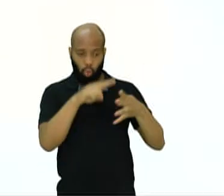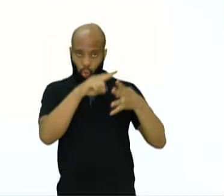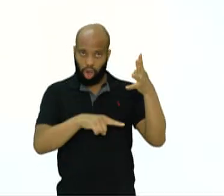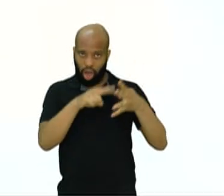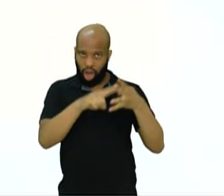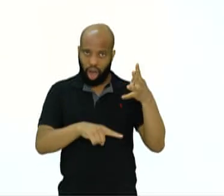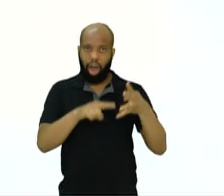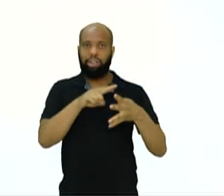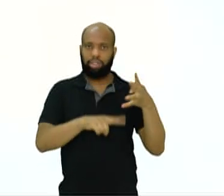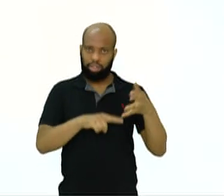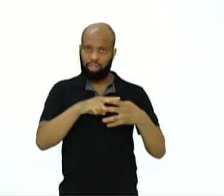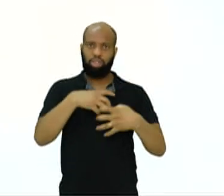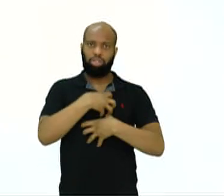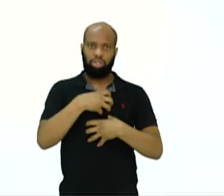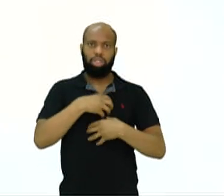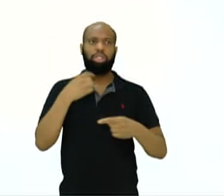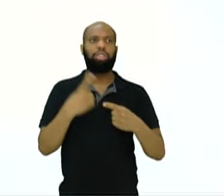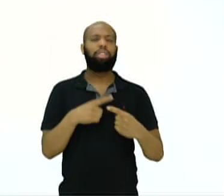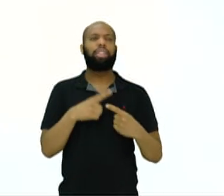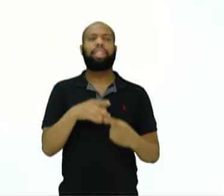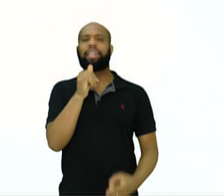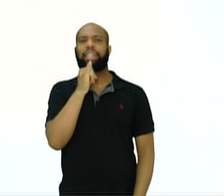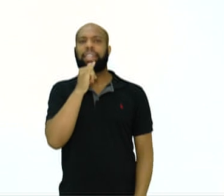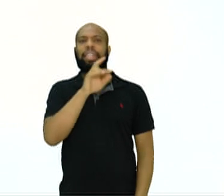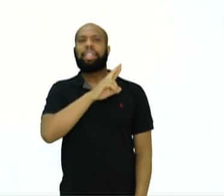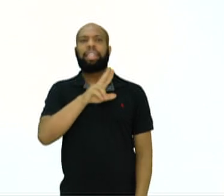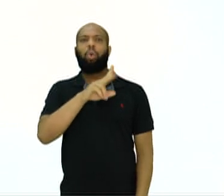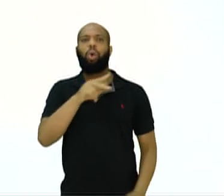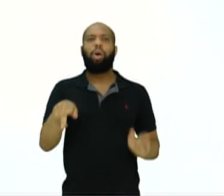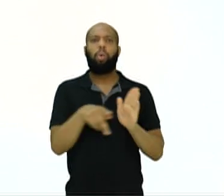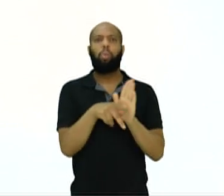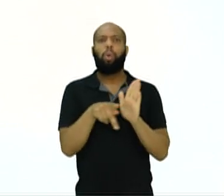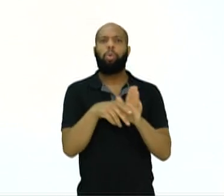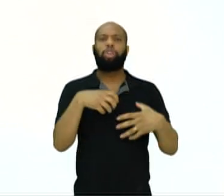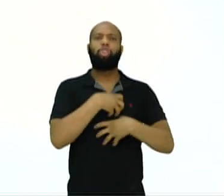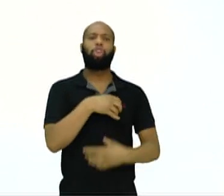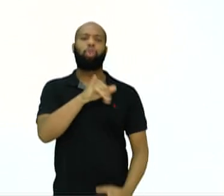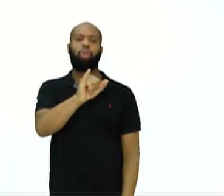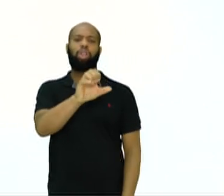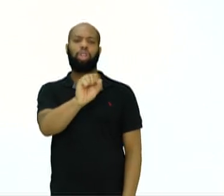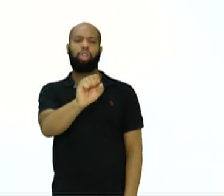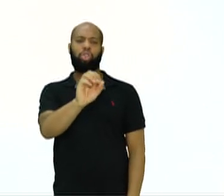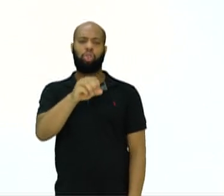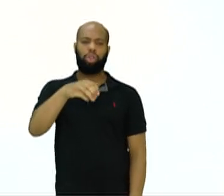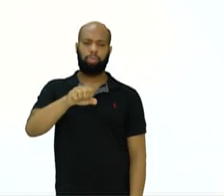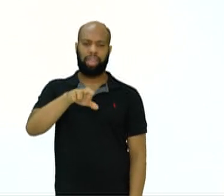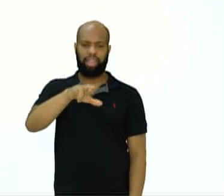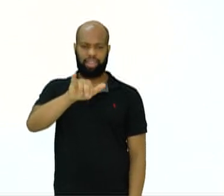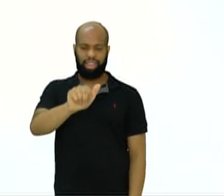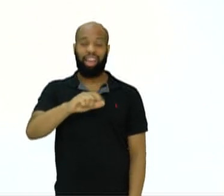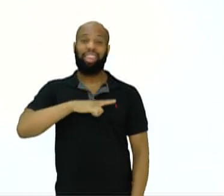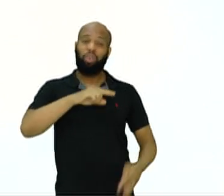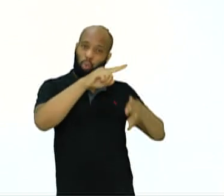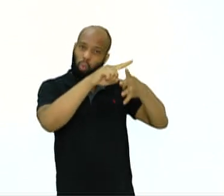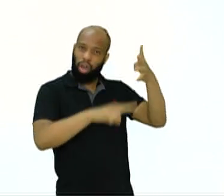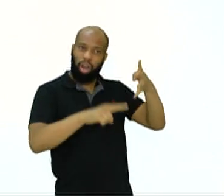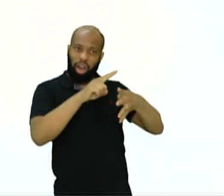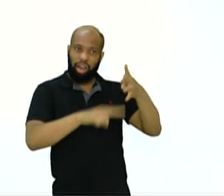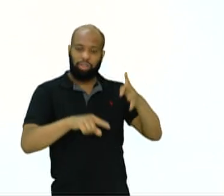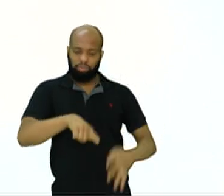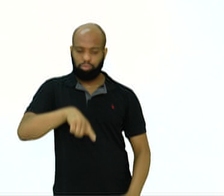geral, seria sem levar em consideração a isomeria, nós teríamos 4 opções de